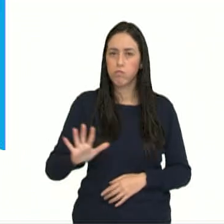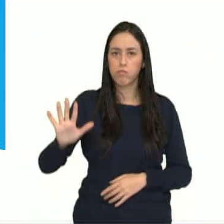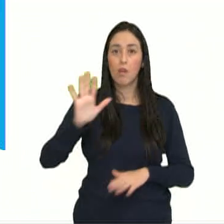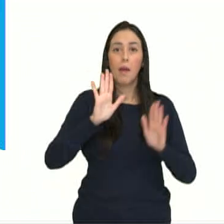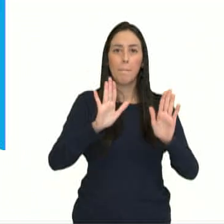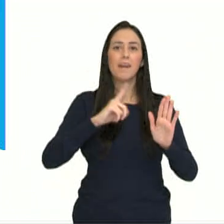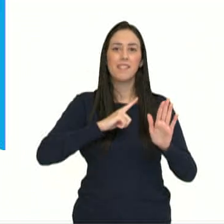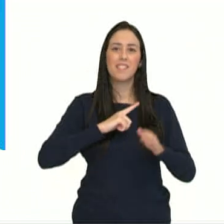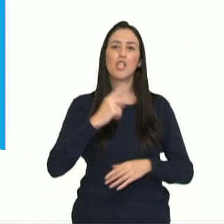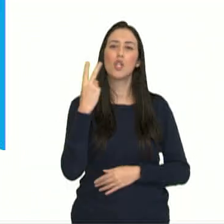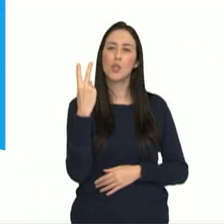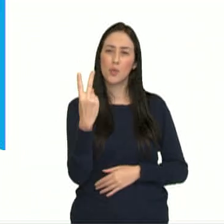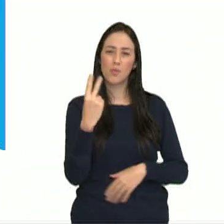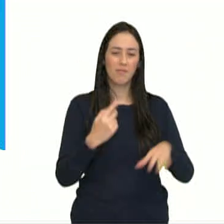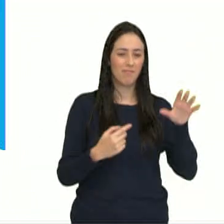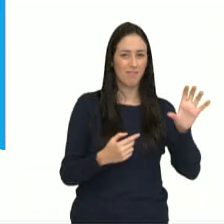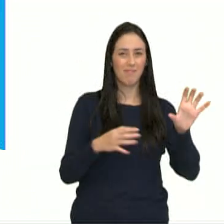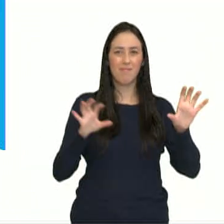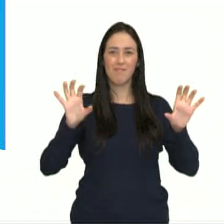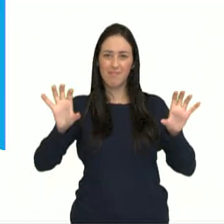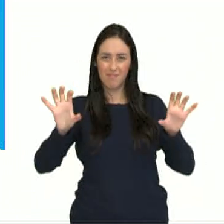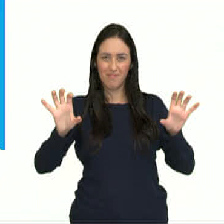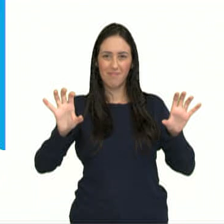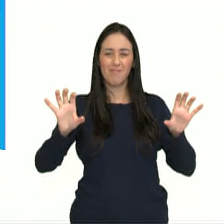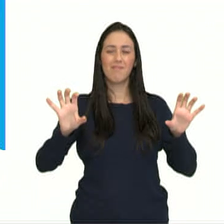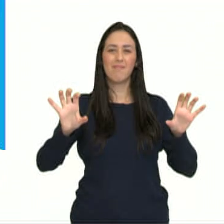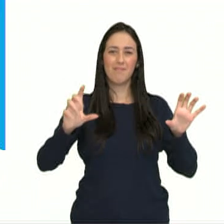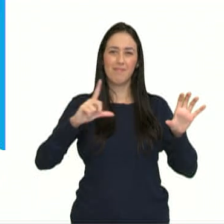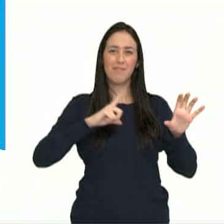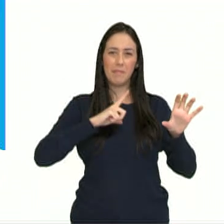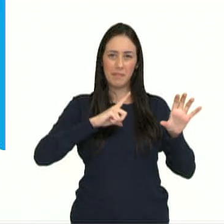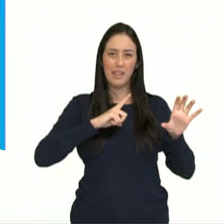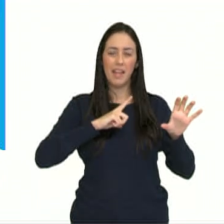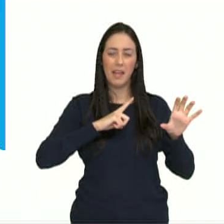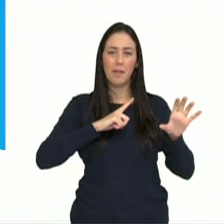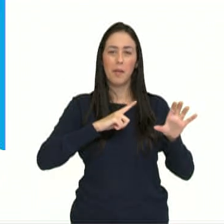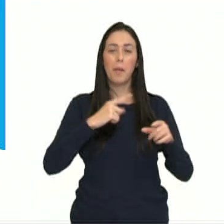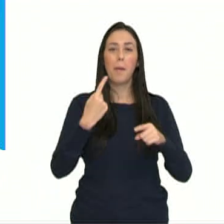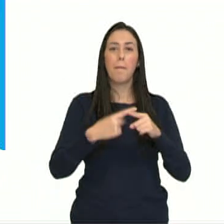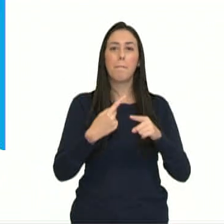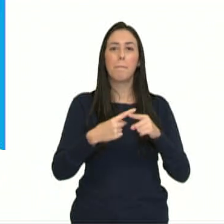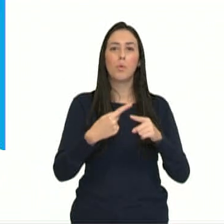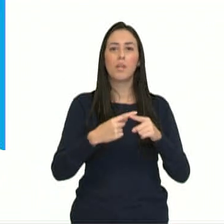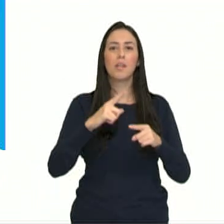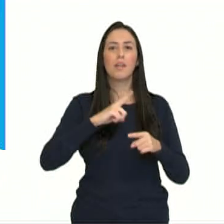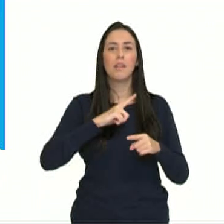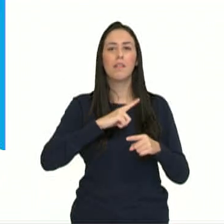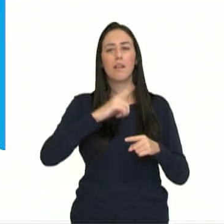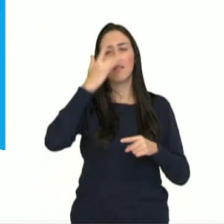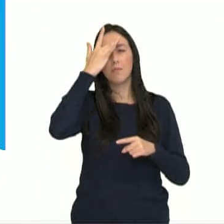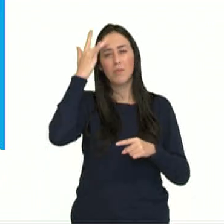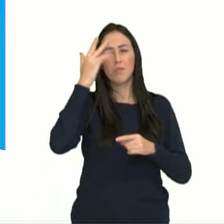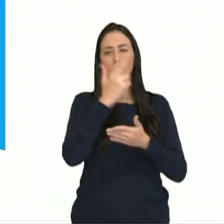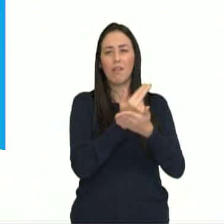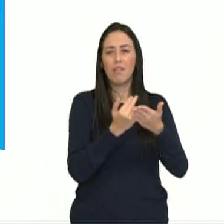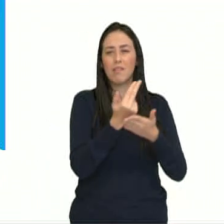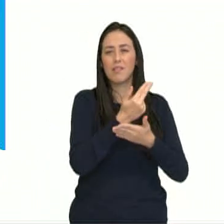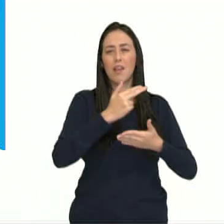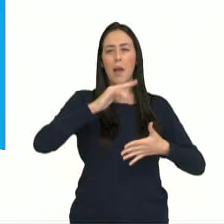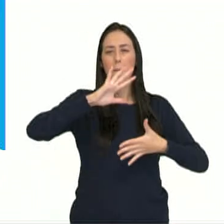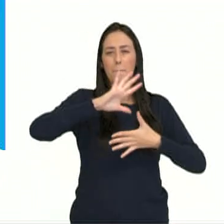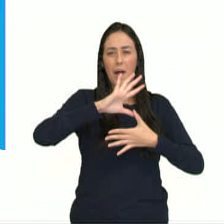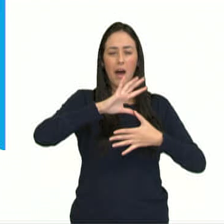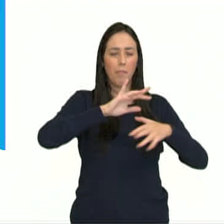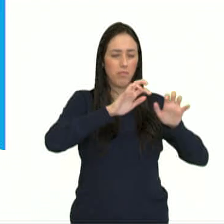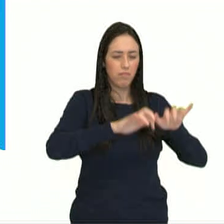aparece 2 vezes nessa representação planificada da superfície terrestre em função das técnicas cartográficas utilizadas, pois